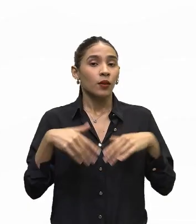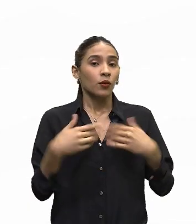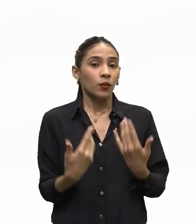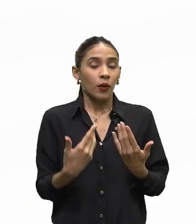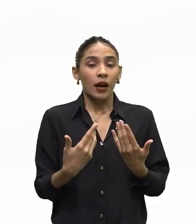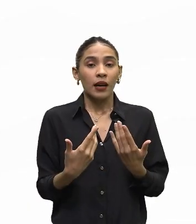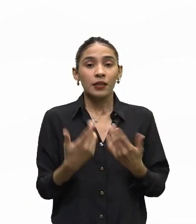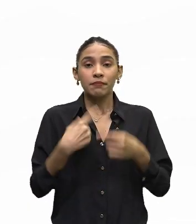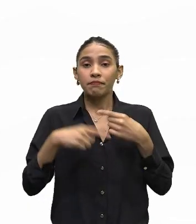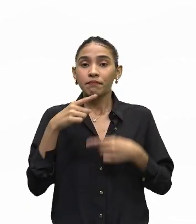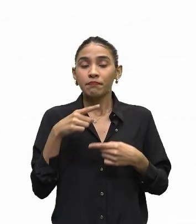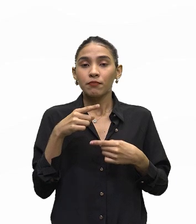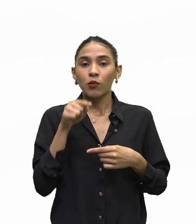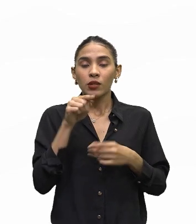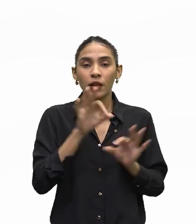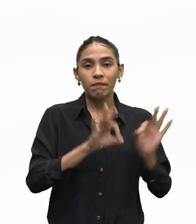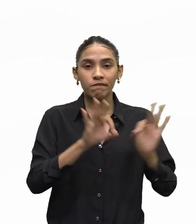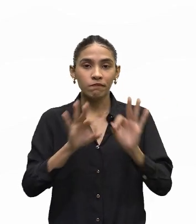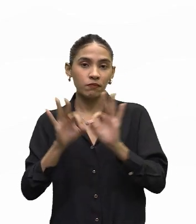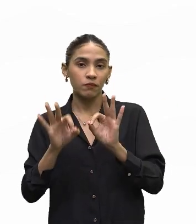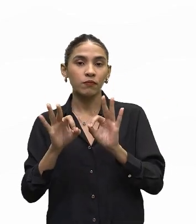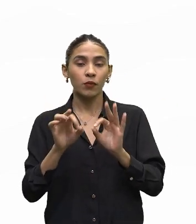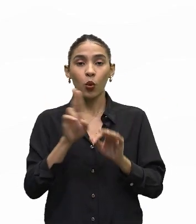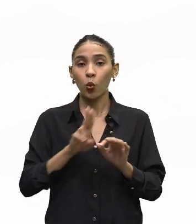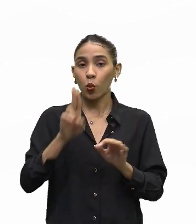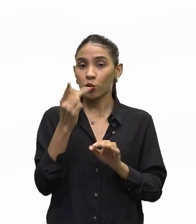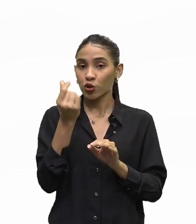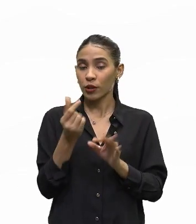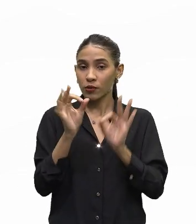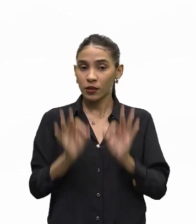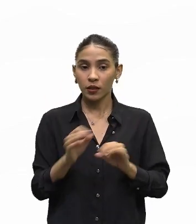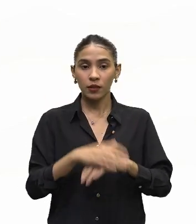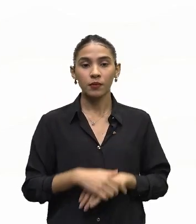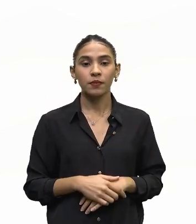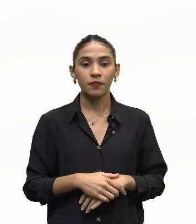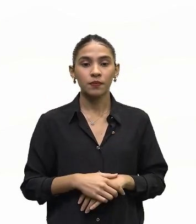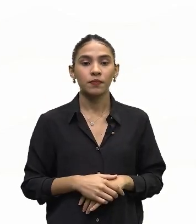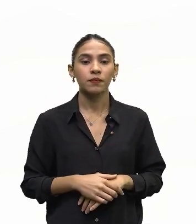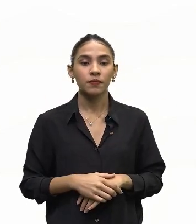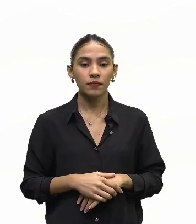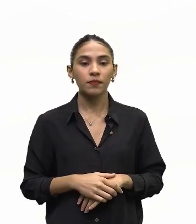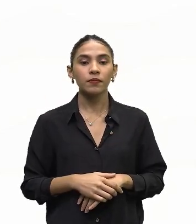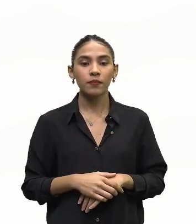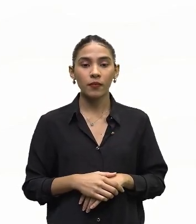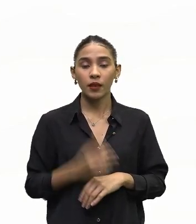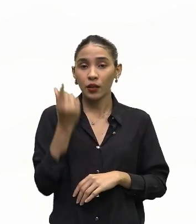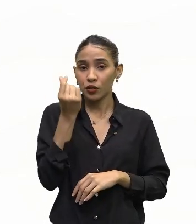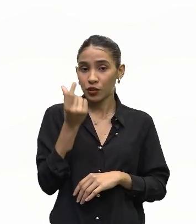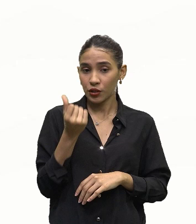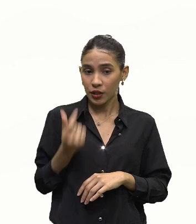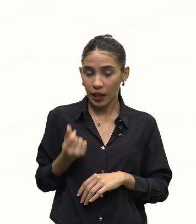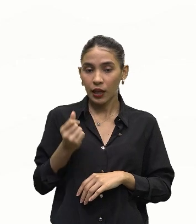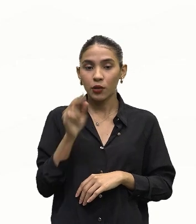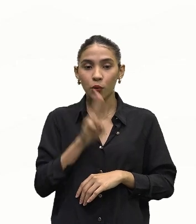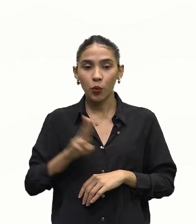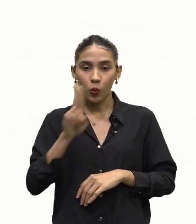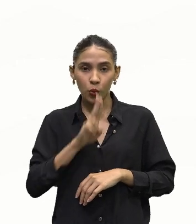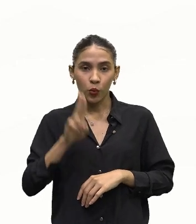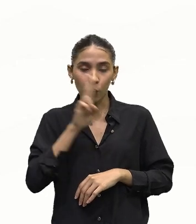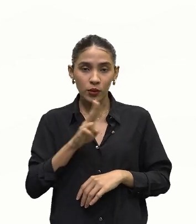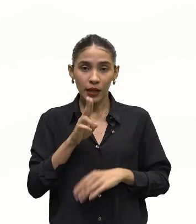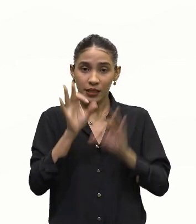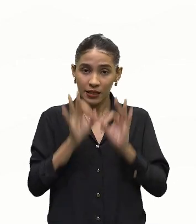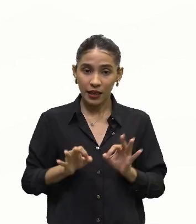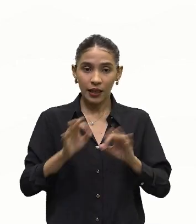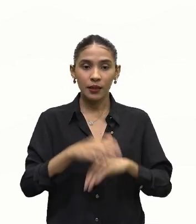as vantagens de se planejar o consumo. Uma delas é maximizar os recursos financeiros